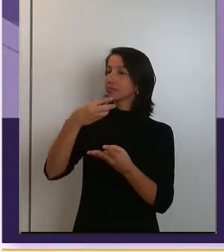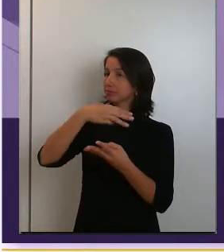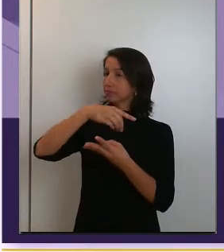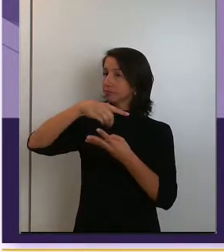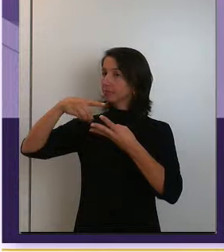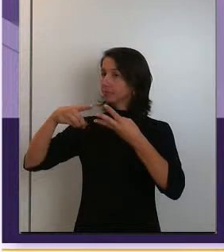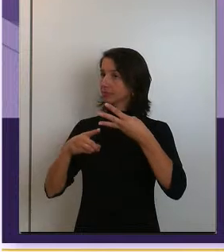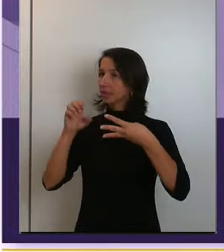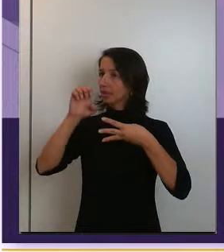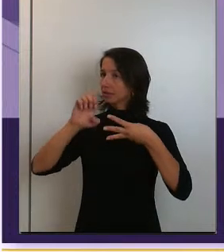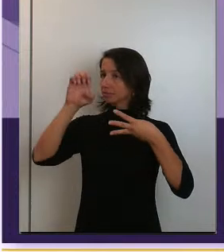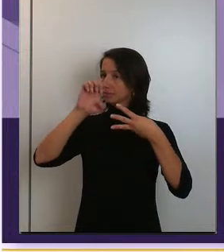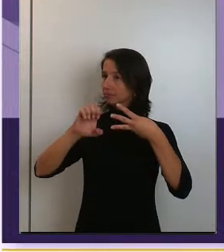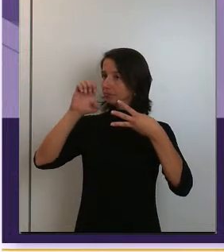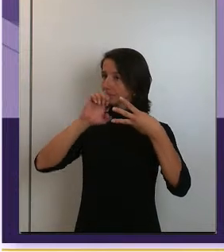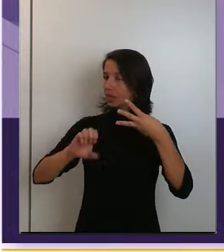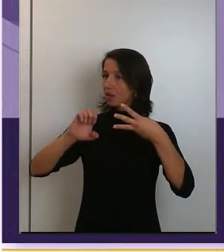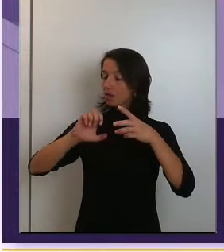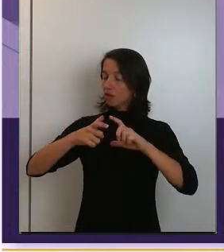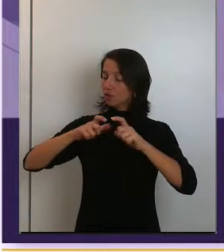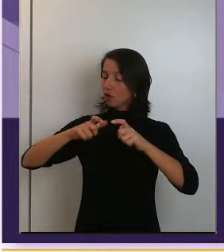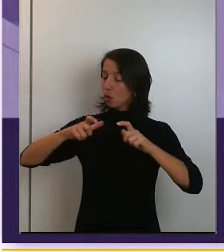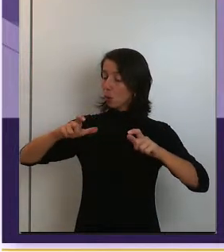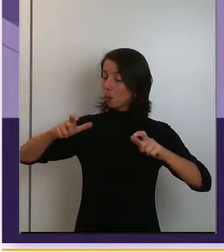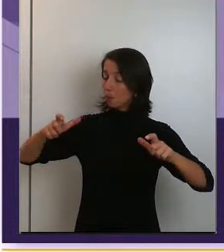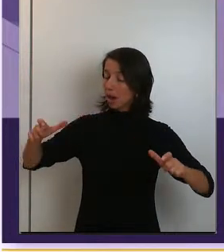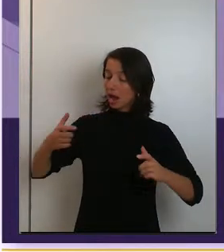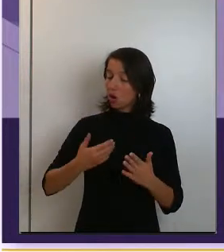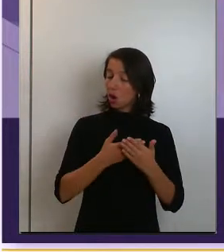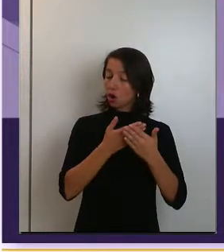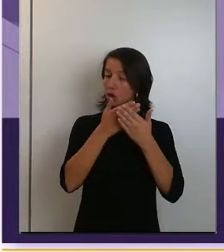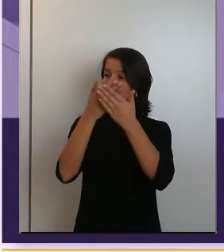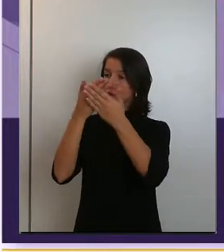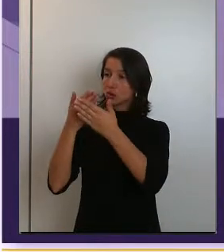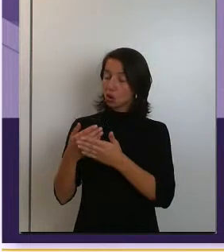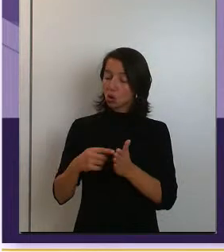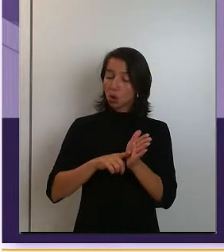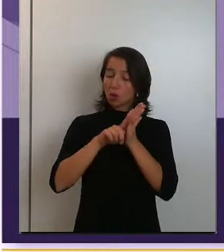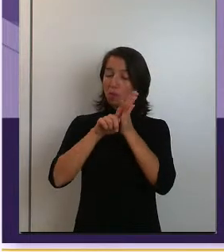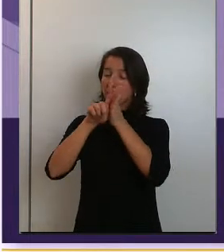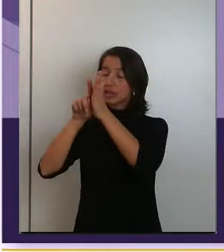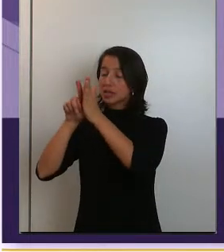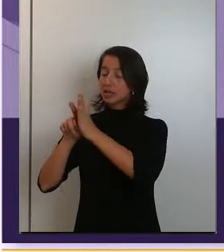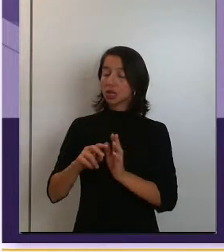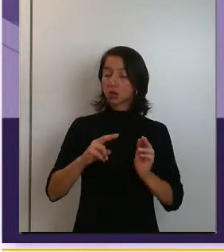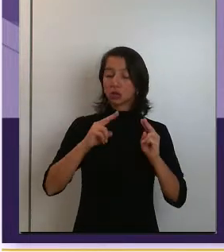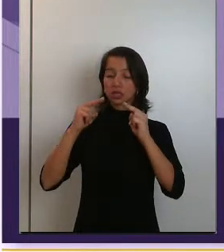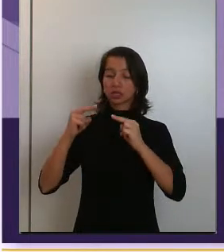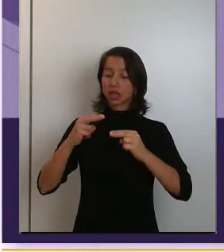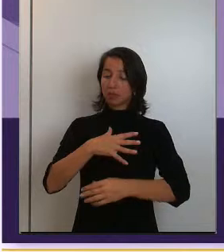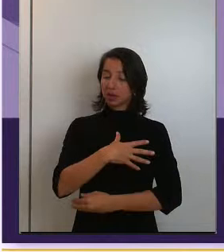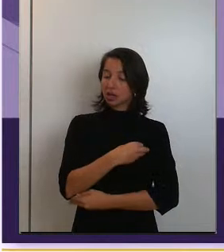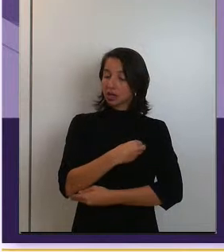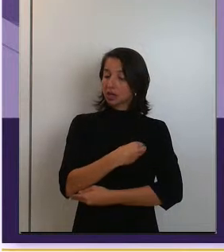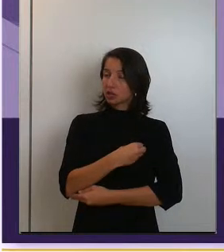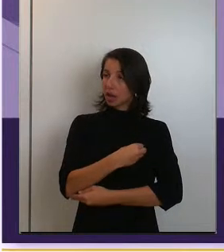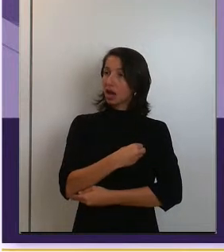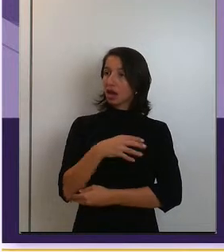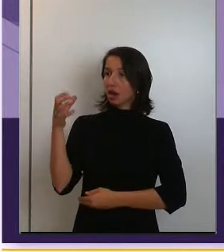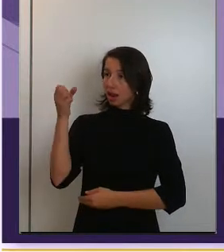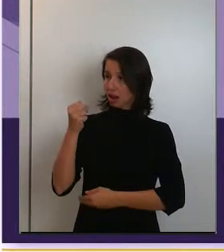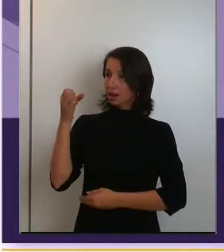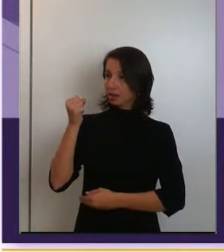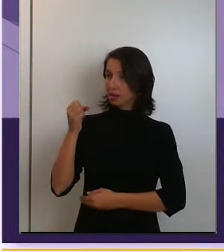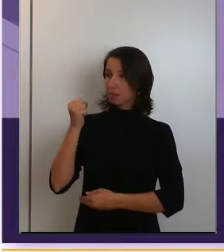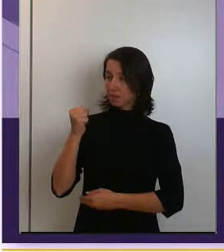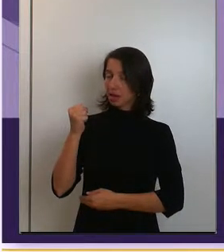infantil já realizado no Brasil, um dos maiores do mundo. Ele se divide em 3 eixos. Um, que é a avaliação do